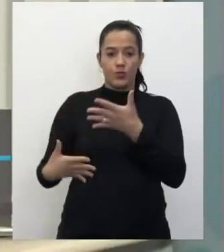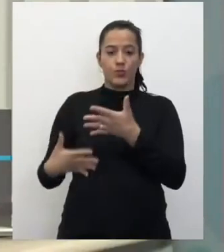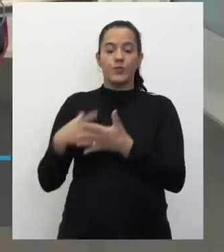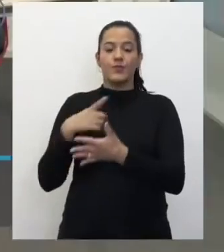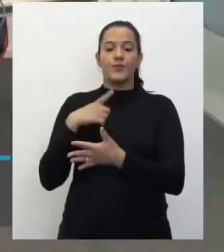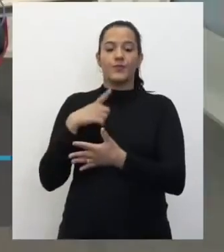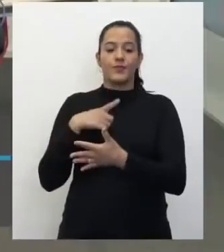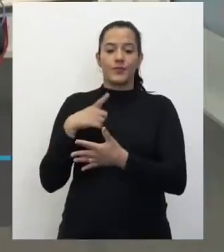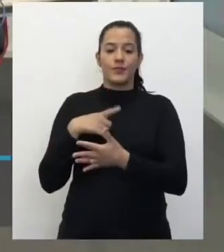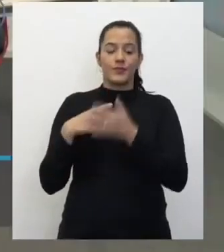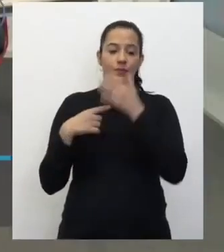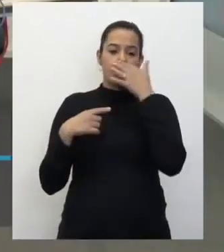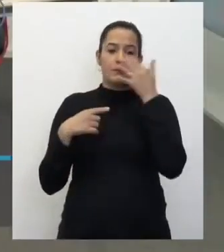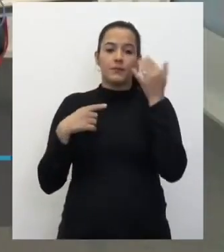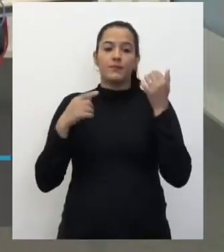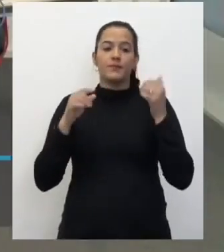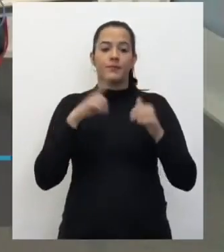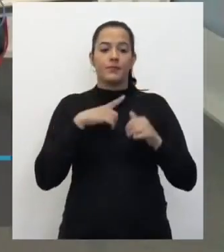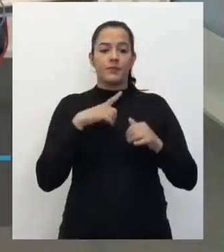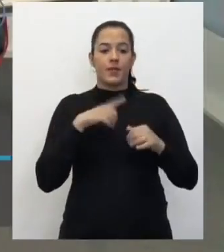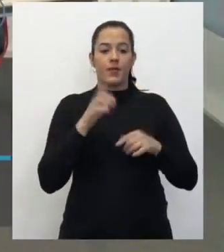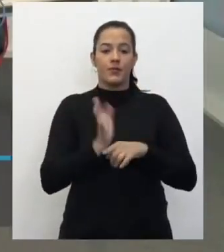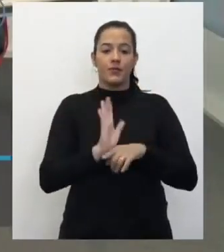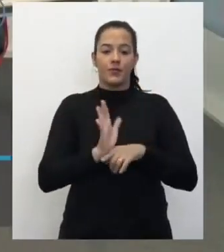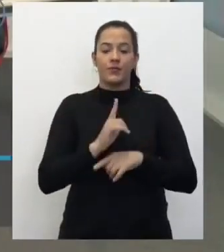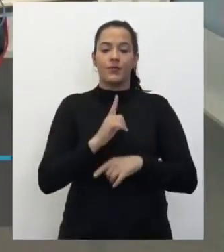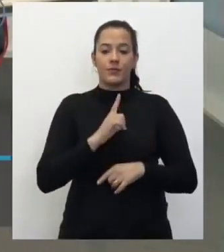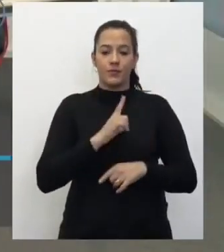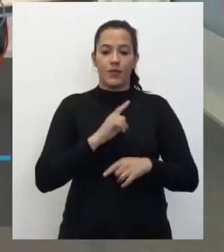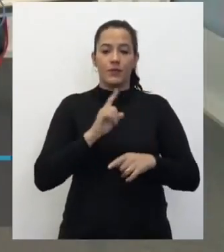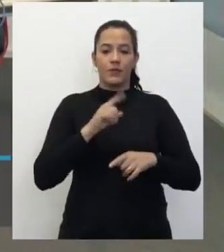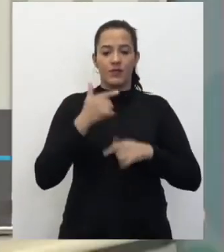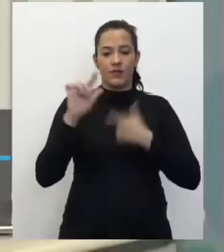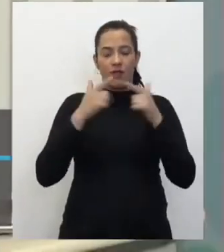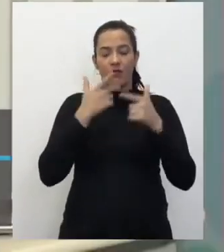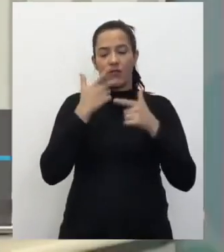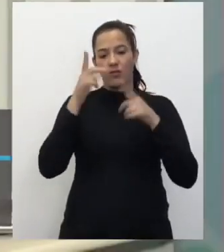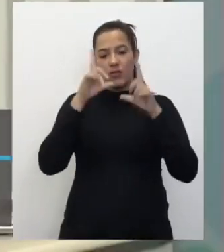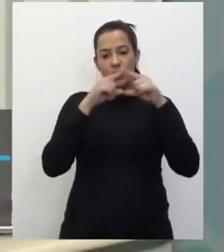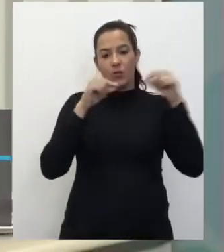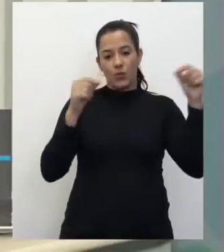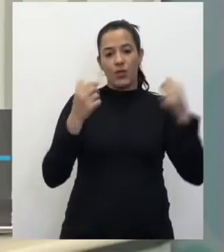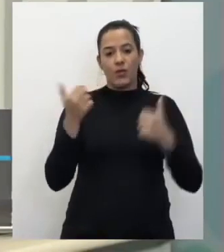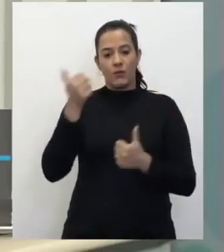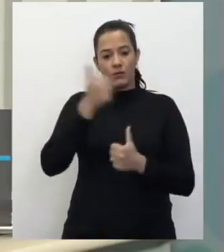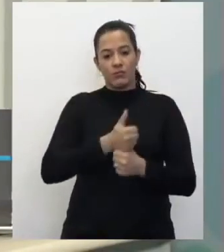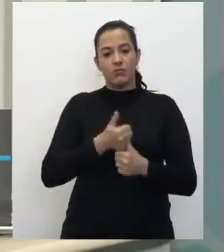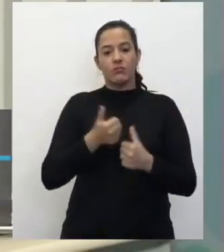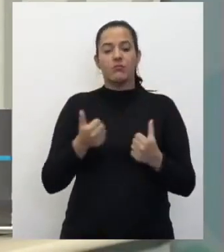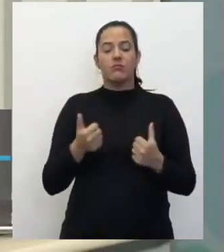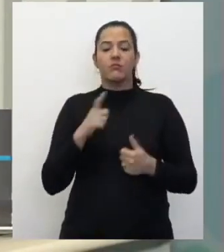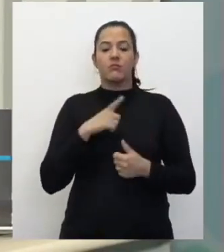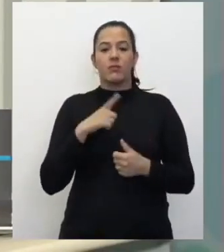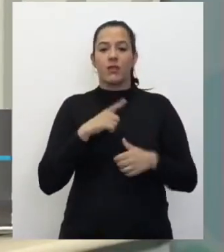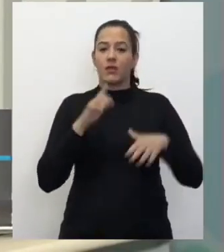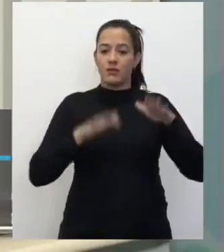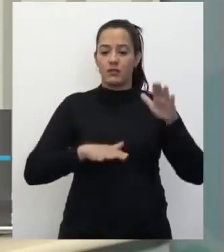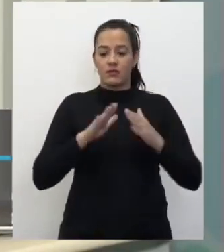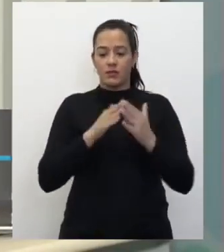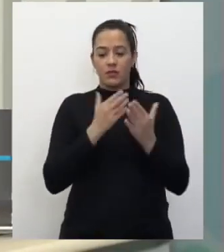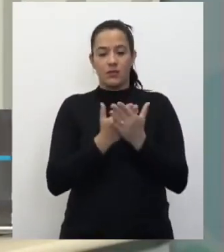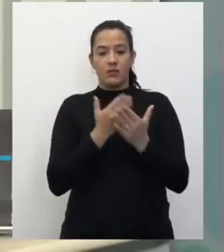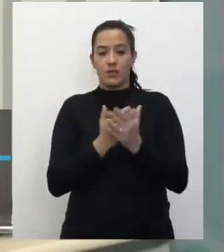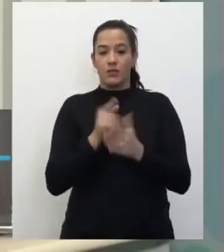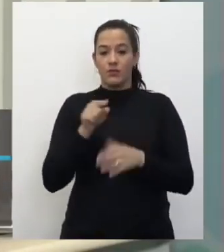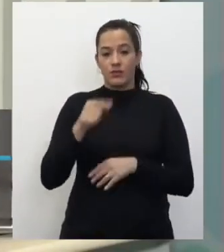Cara da Lua, fala de outros filmes, verdade, bem lembrado. E eles falaram também que é uma adaptação. Vocês veem, lá nas escolas, não sei se vocês já chegaram